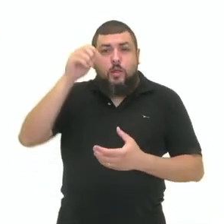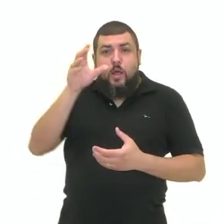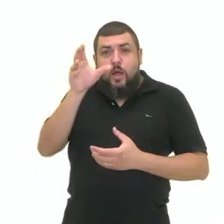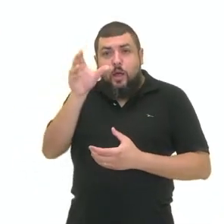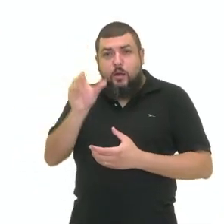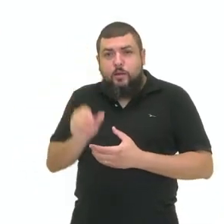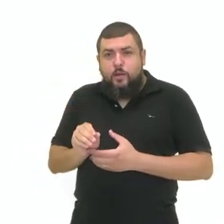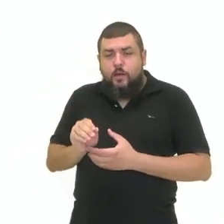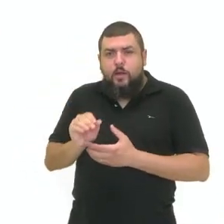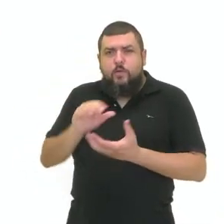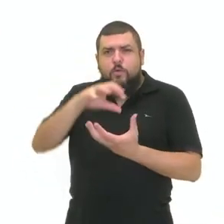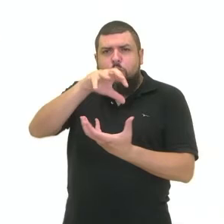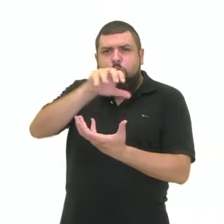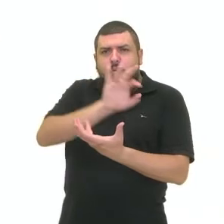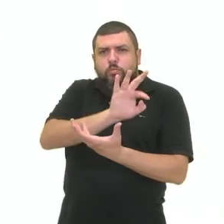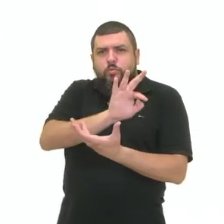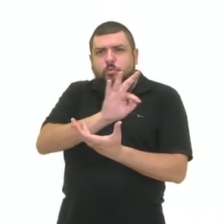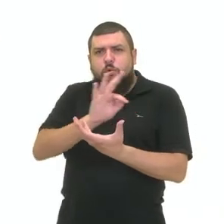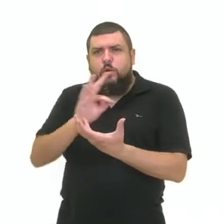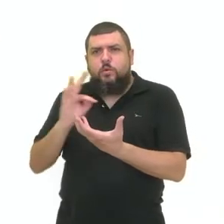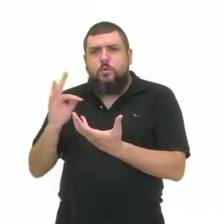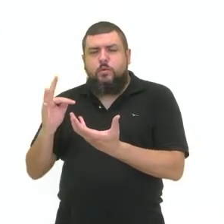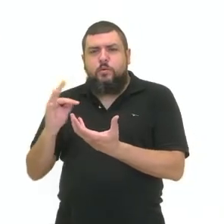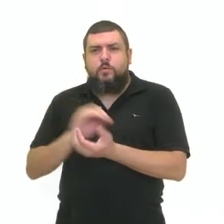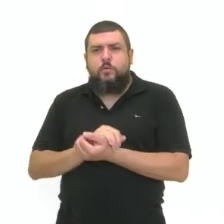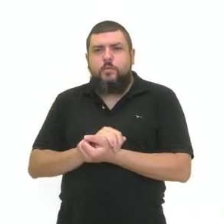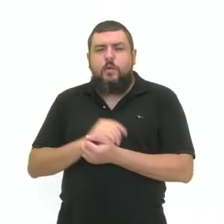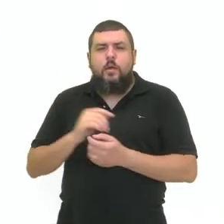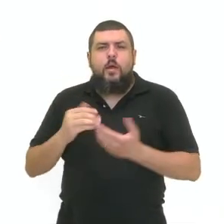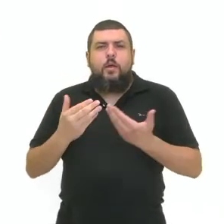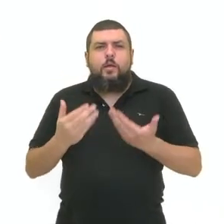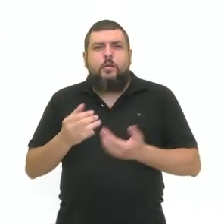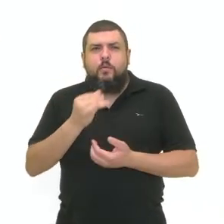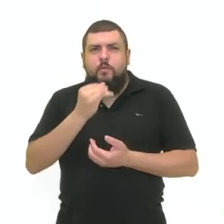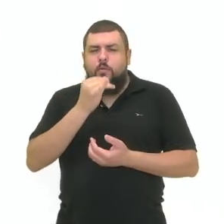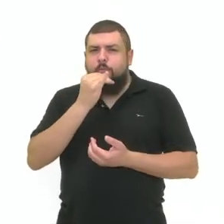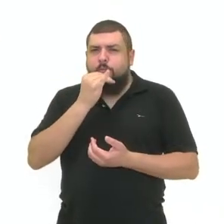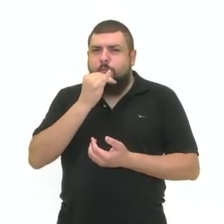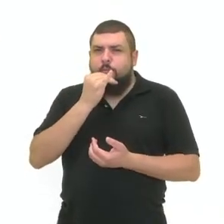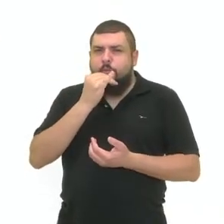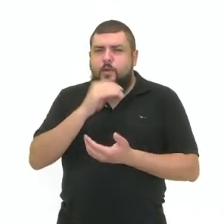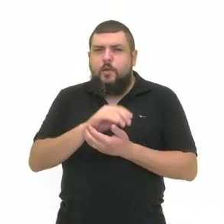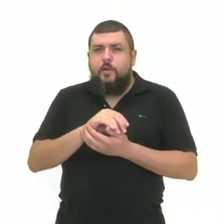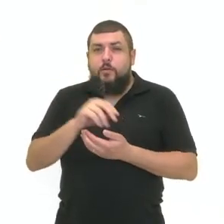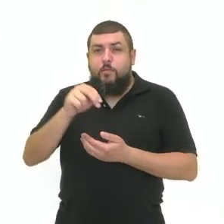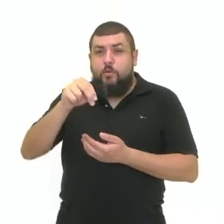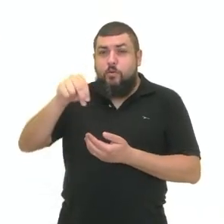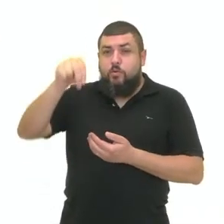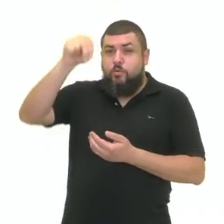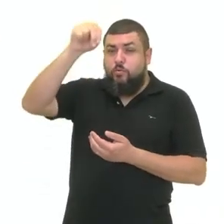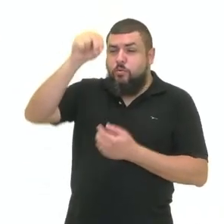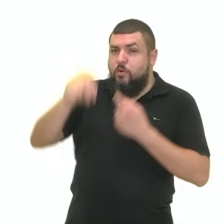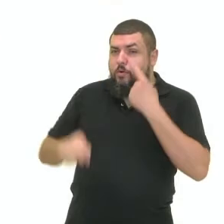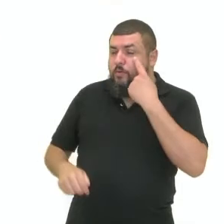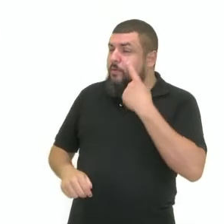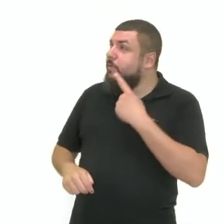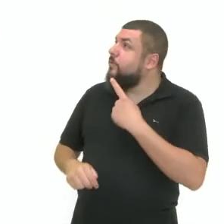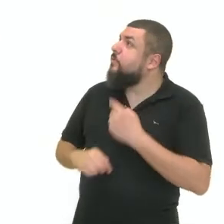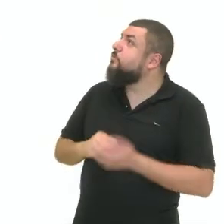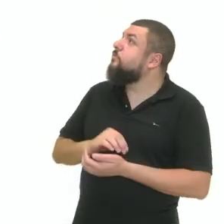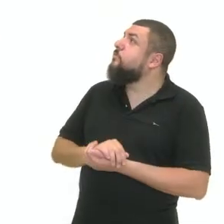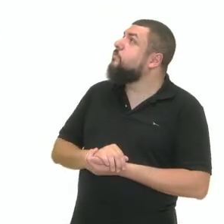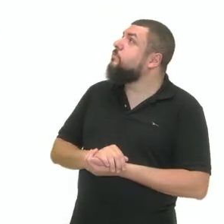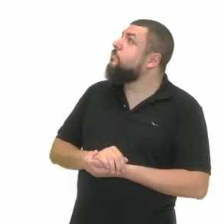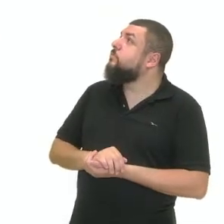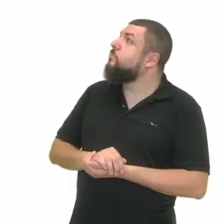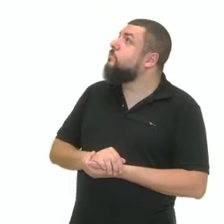clima mediterrâneo. Então, na borda do mar Mediterrâneo, por exemplo, temos nessa região aqui do Marrocos, né, da Líbia